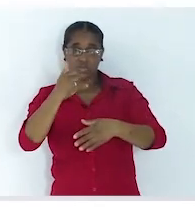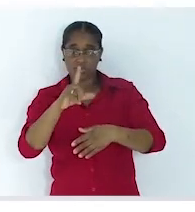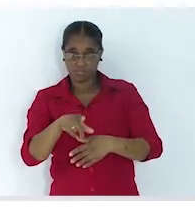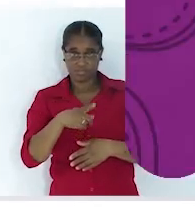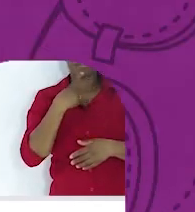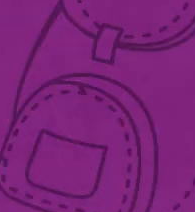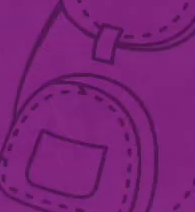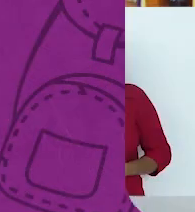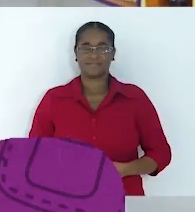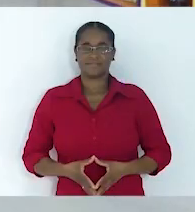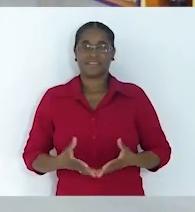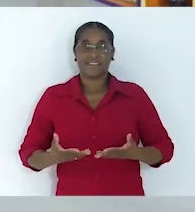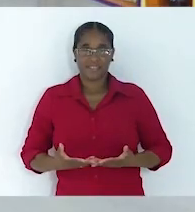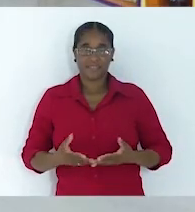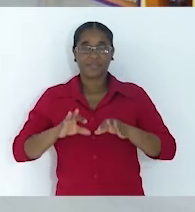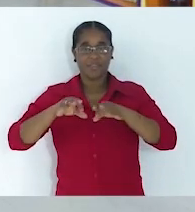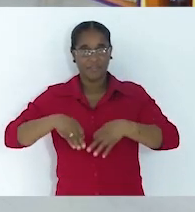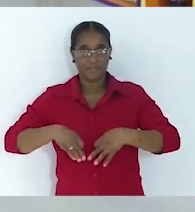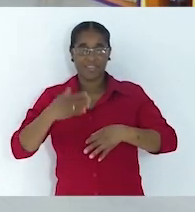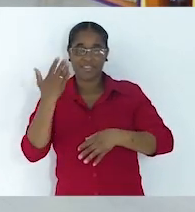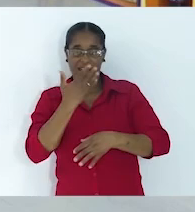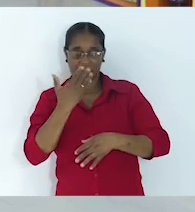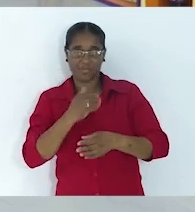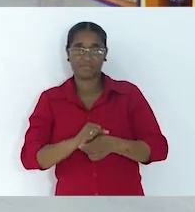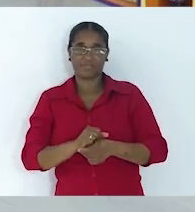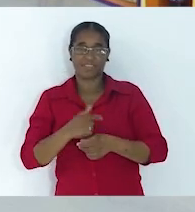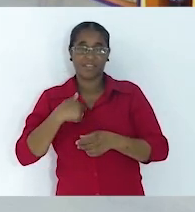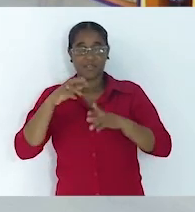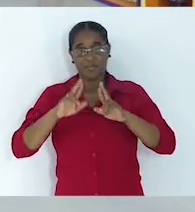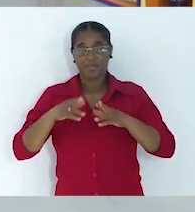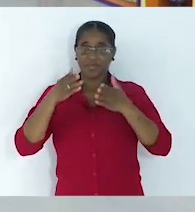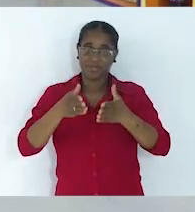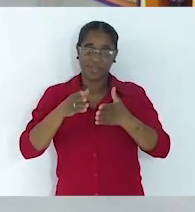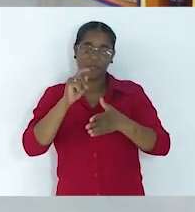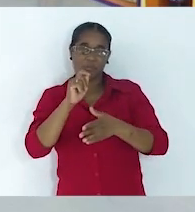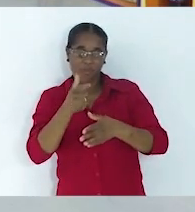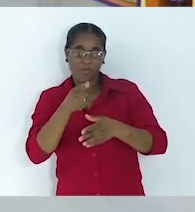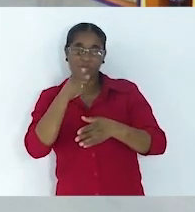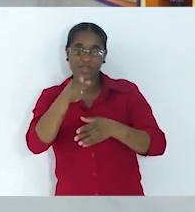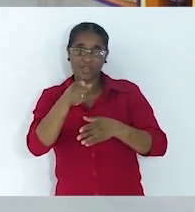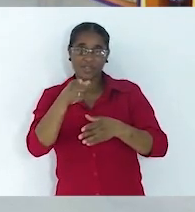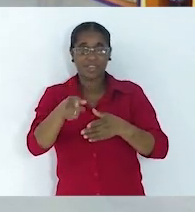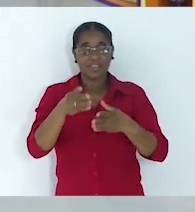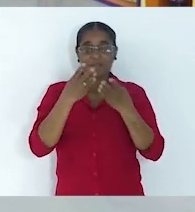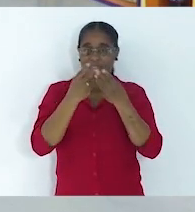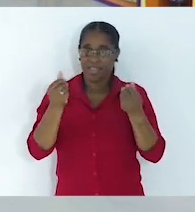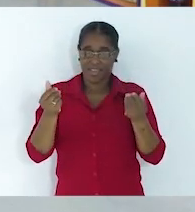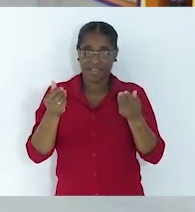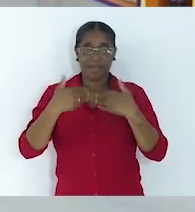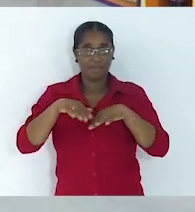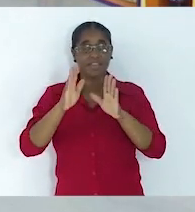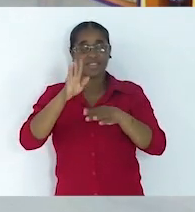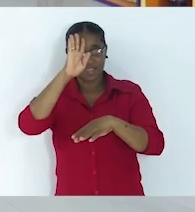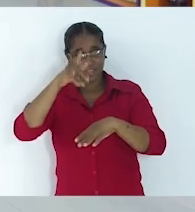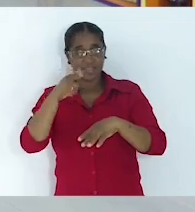certo? Então, chegamos ao fim da aula. Espero ter colaborado um pouco contigo sobre essa matéria, mas já